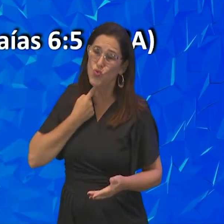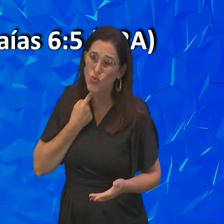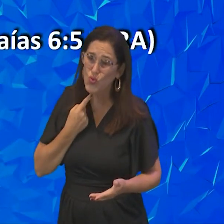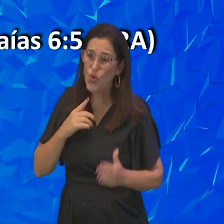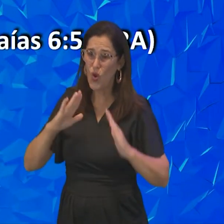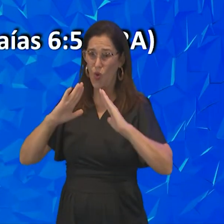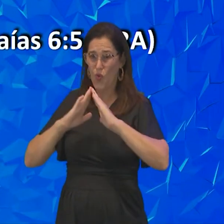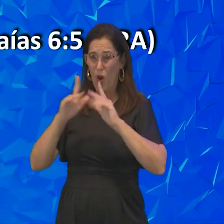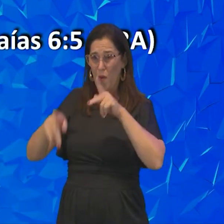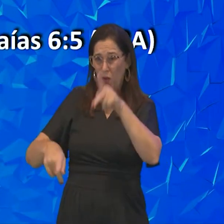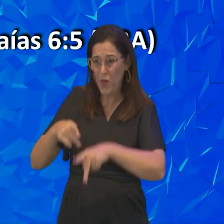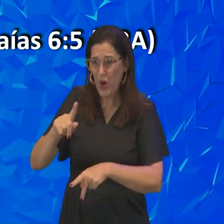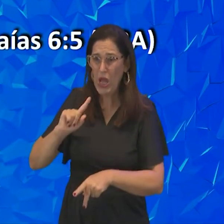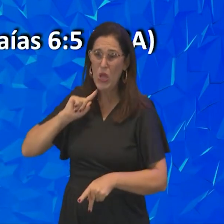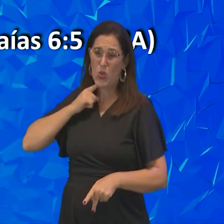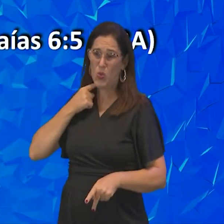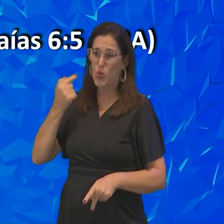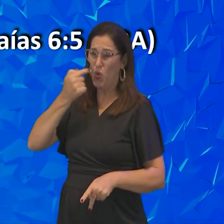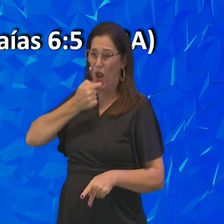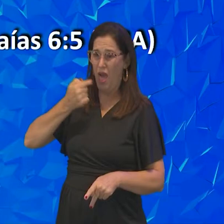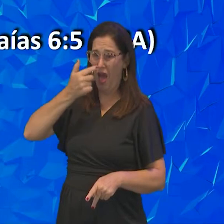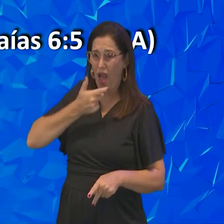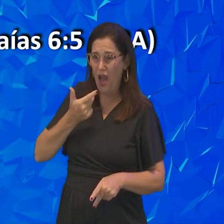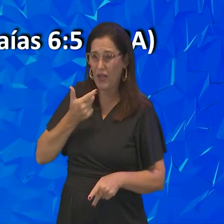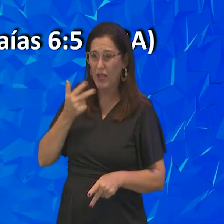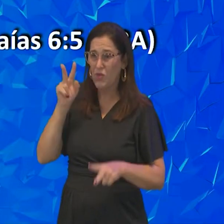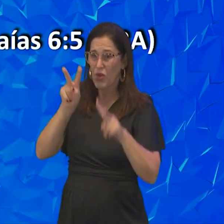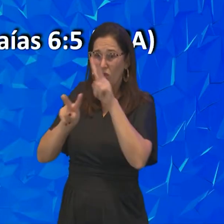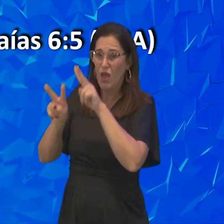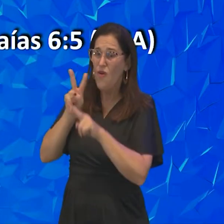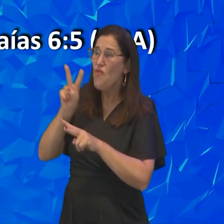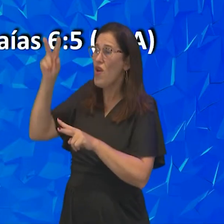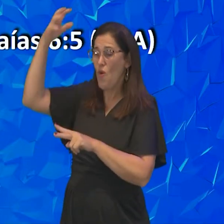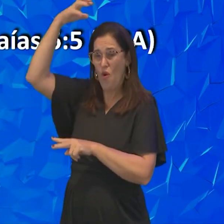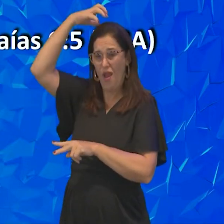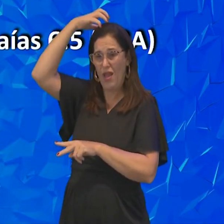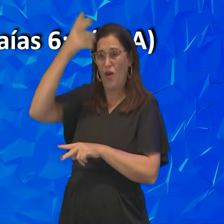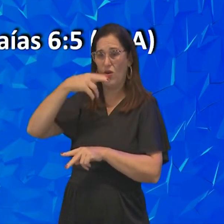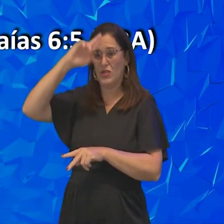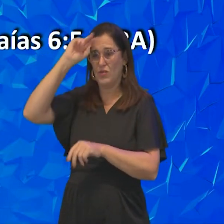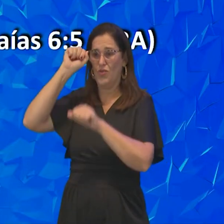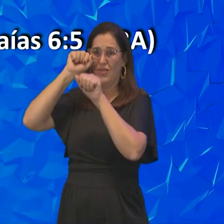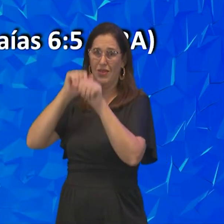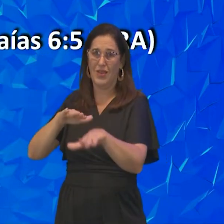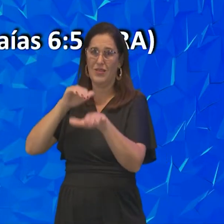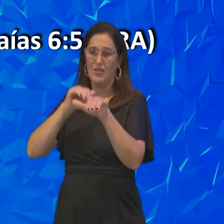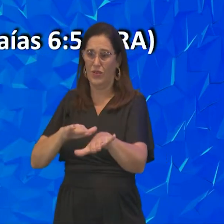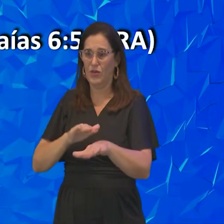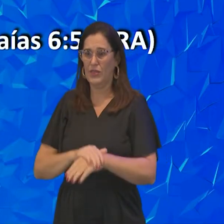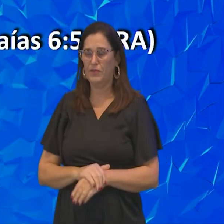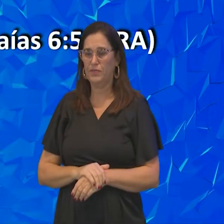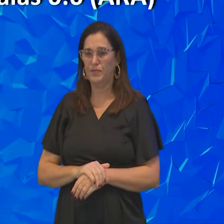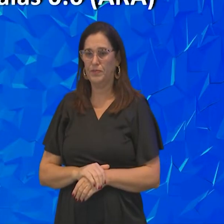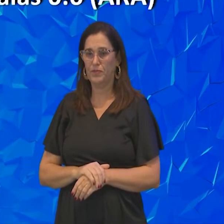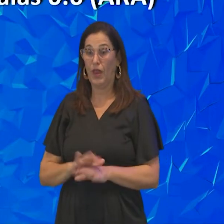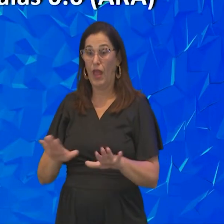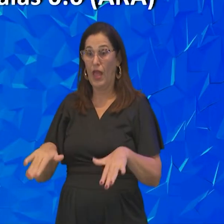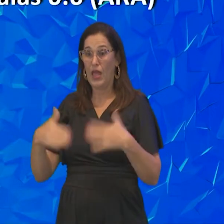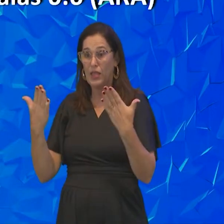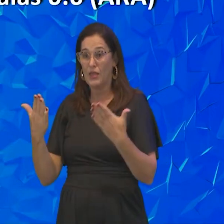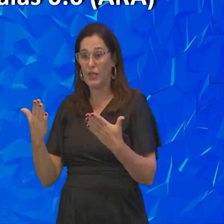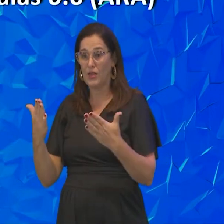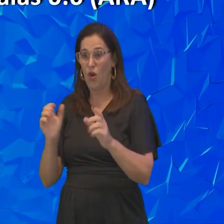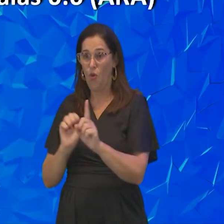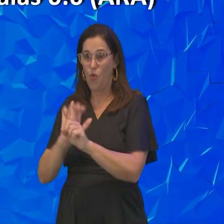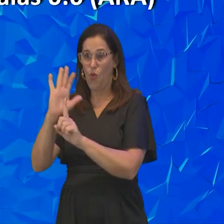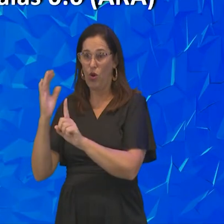no meio de um povo de impuros lábios, e os meus olhos viram o Rei, o Senhor dos exércitos. Então um dos